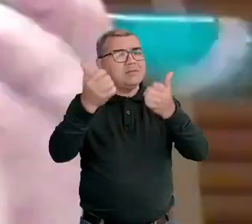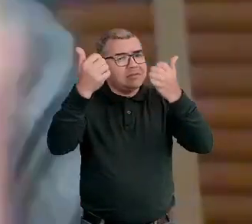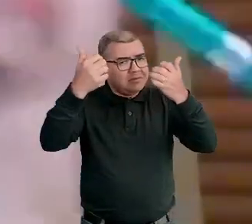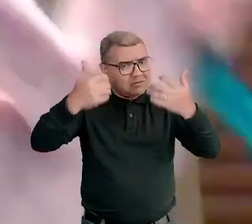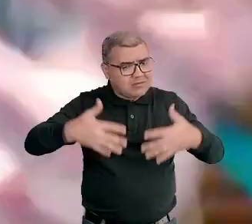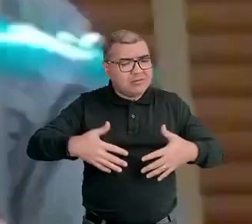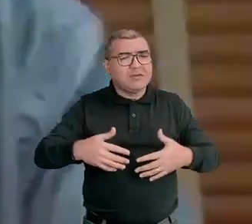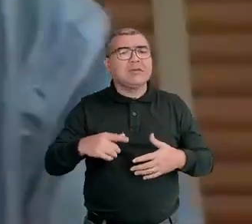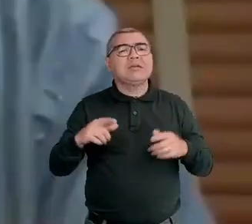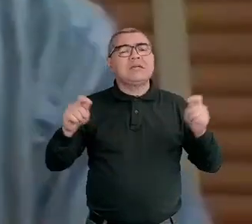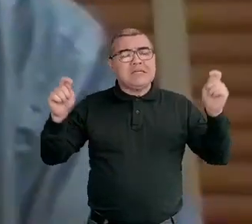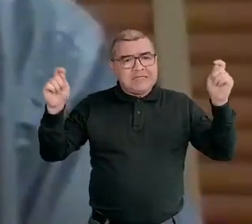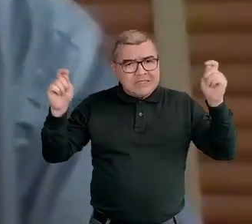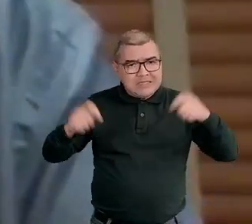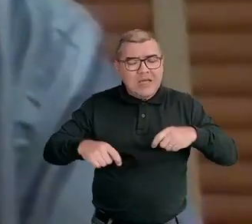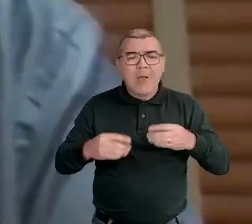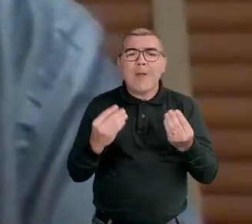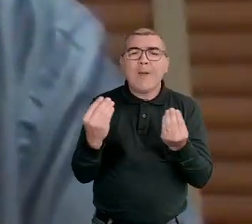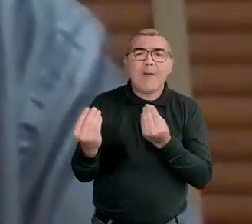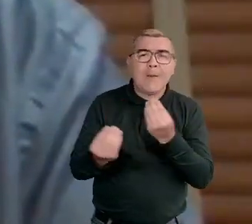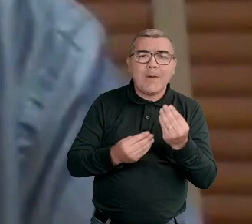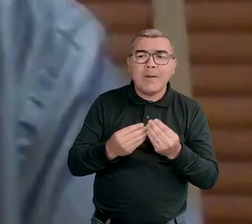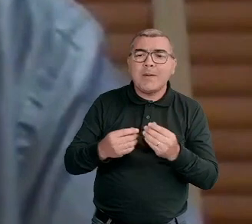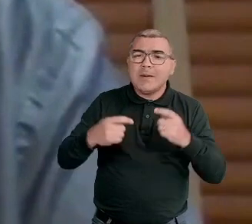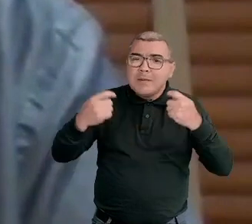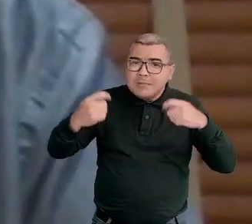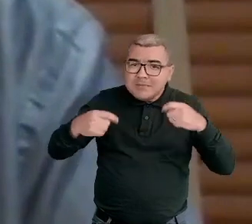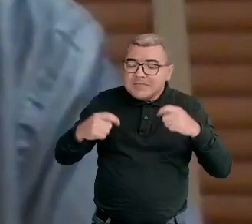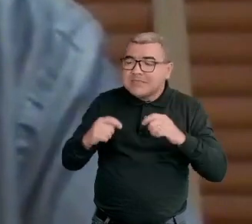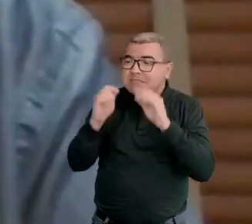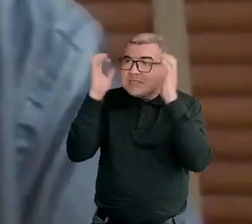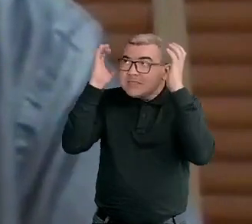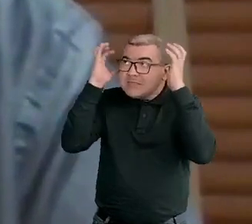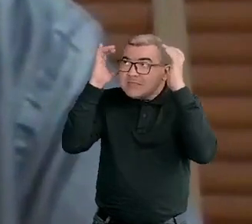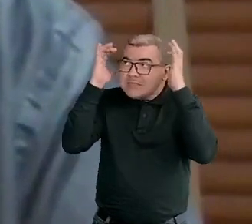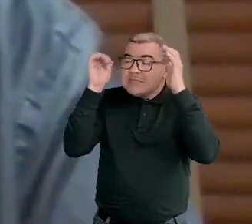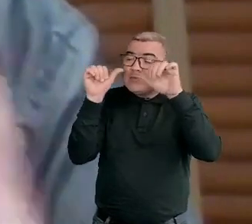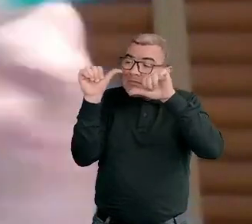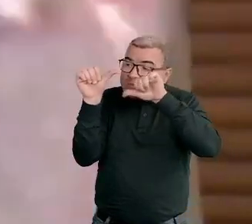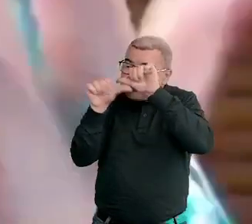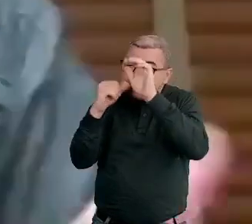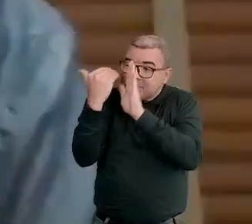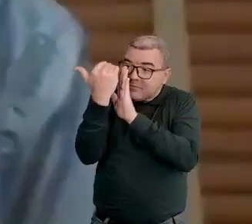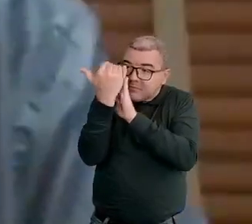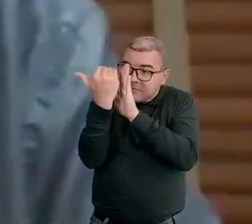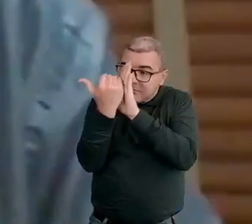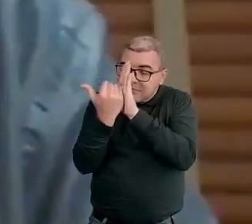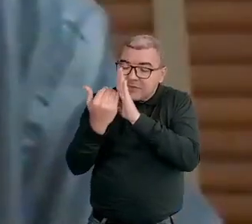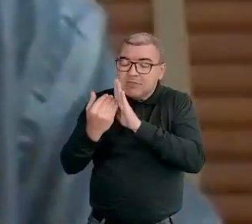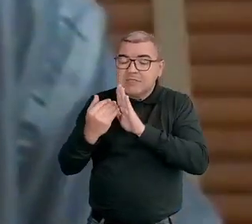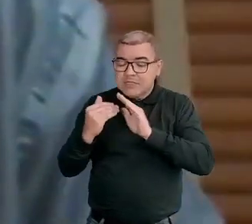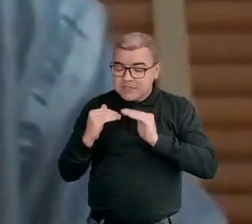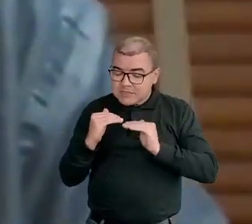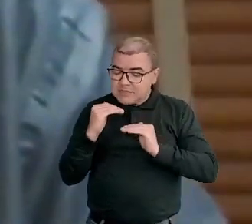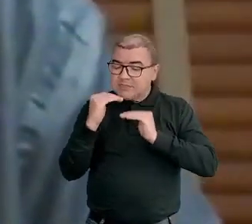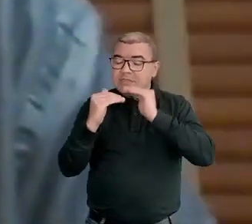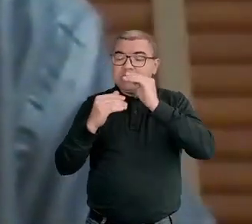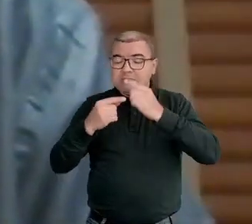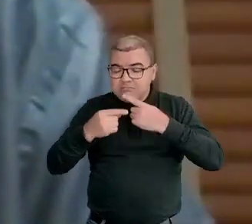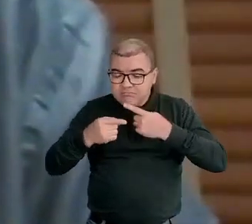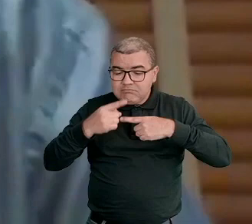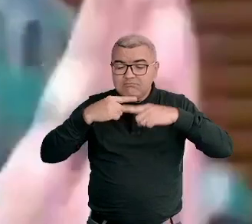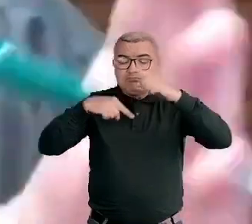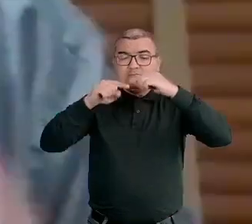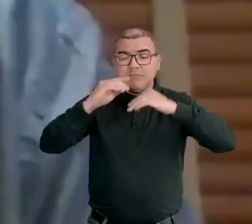temos formas de reprogramar, né, o cérebro das pessoas e poder ajudá-las a desenvolver